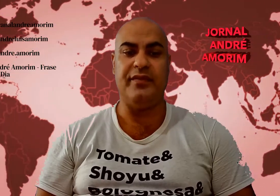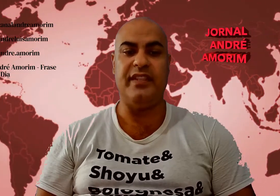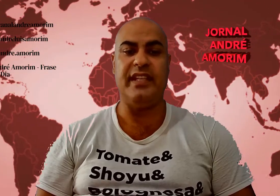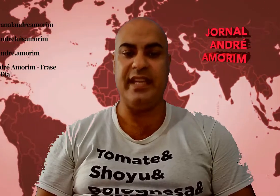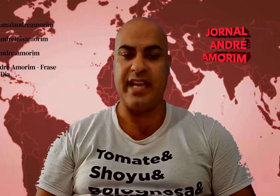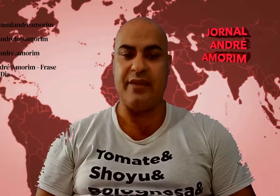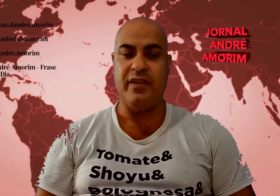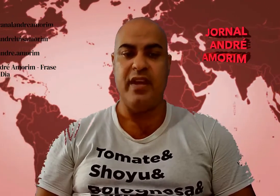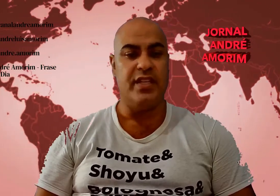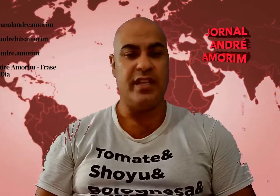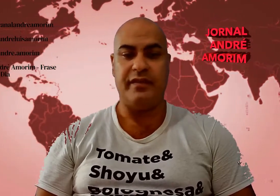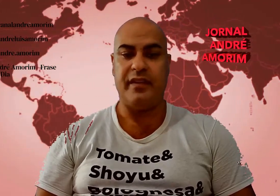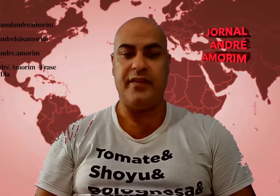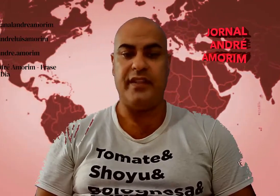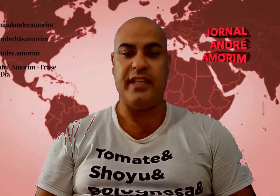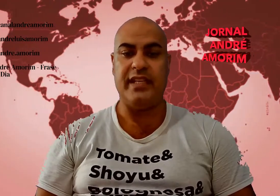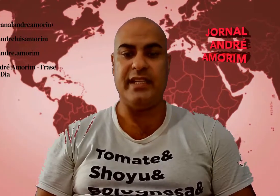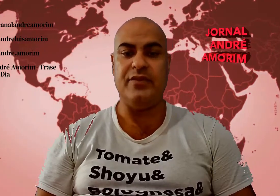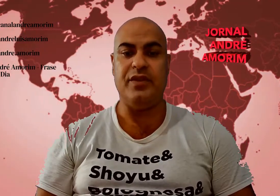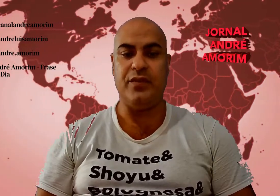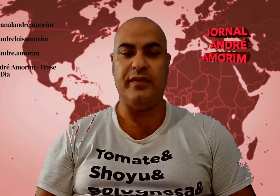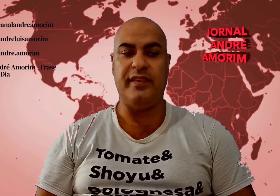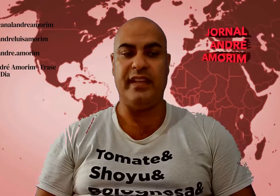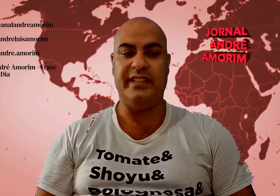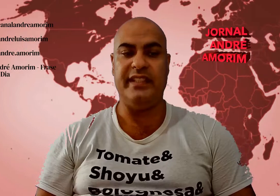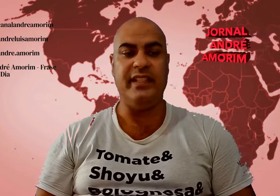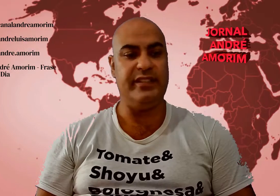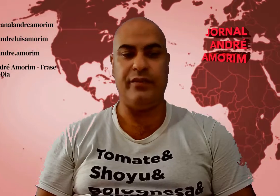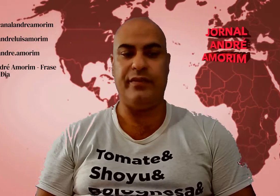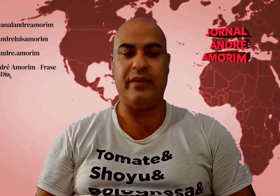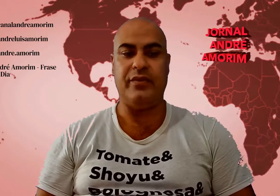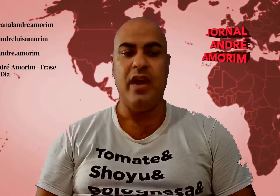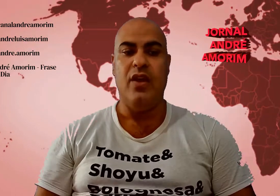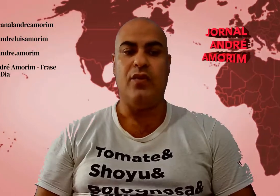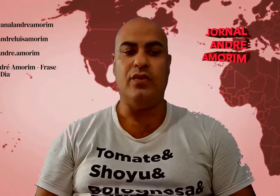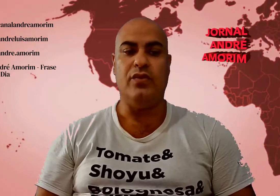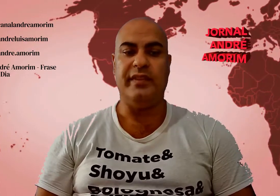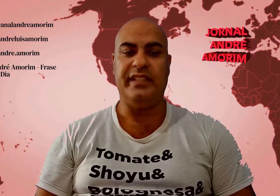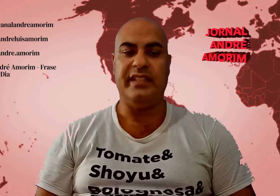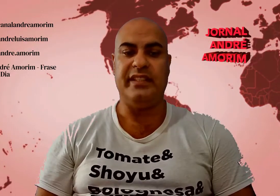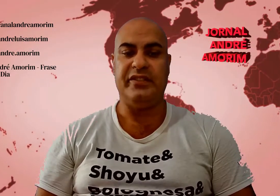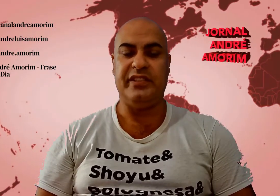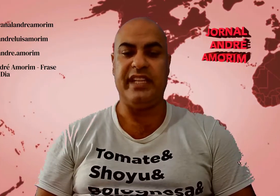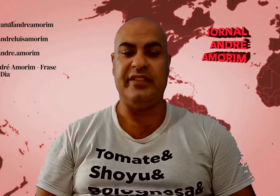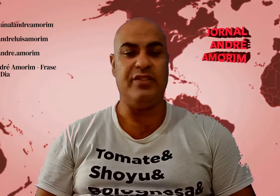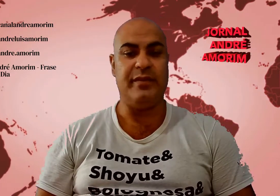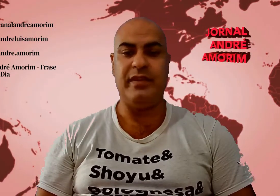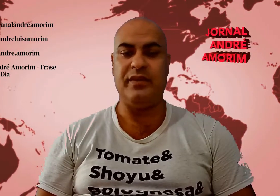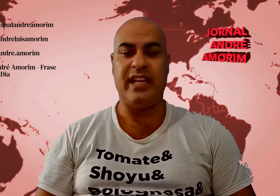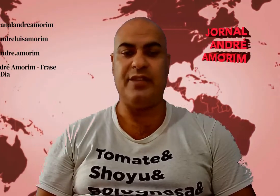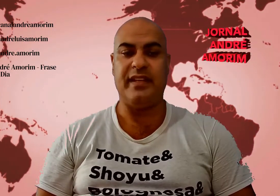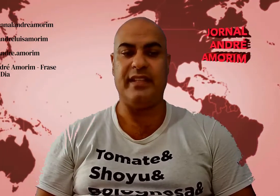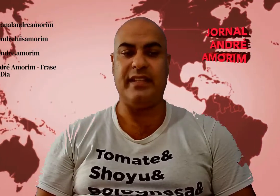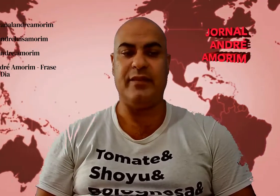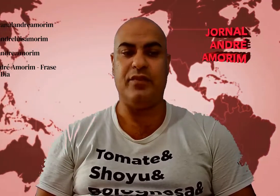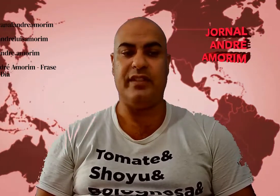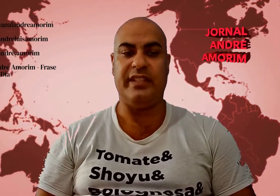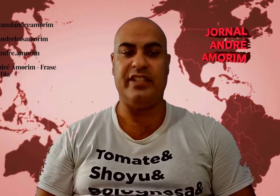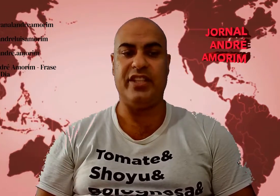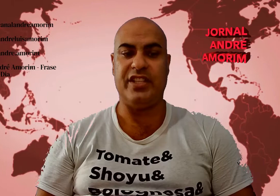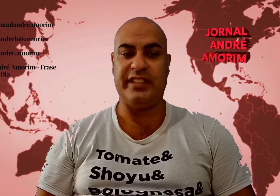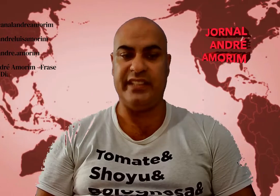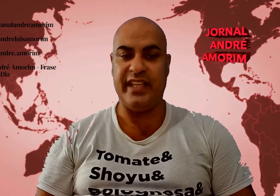Com toda e absoluta certeza, eu vivo a vida que quero. Já vivi a vida que queriam que eu vivesse, e isso é um fato. Quando comecei nas redes sociais, não tinha maturidade para